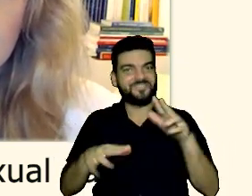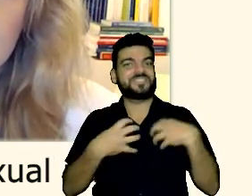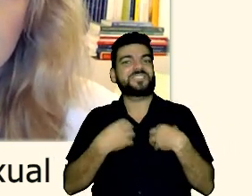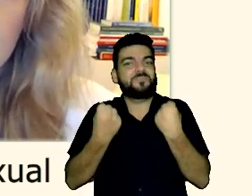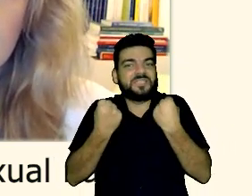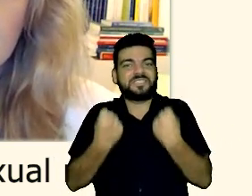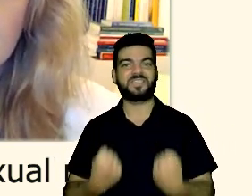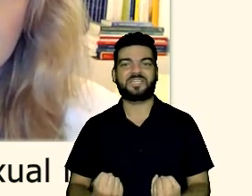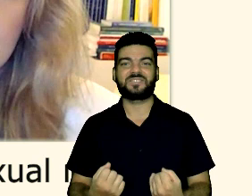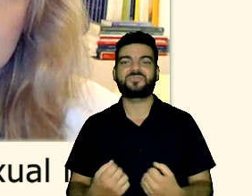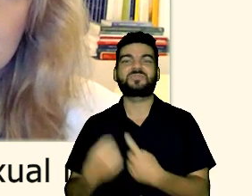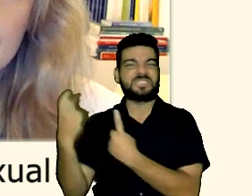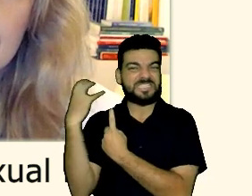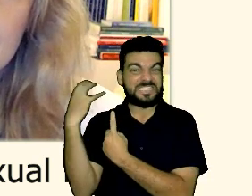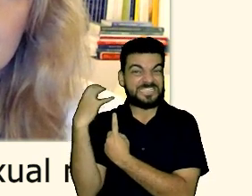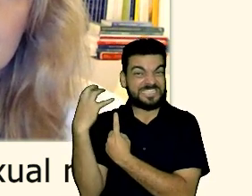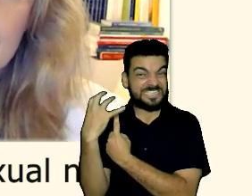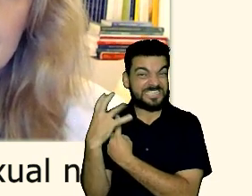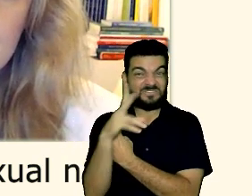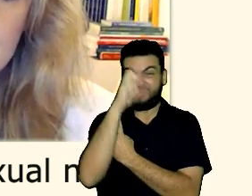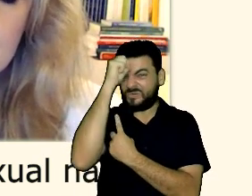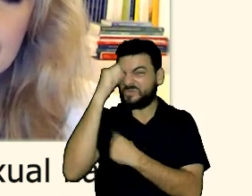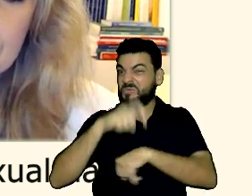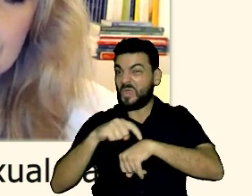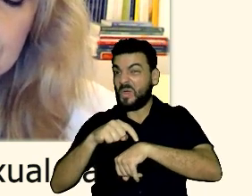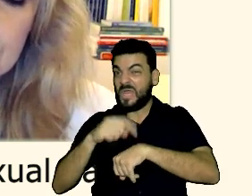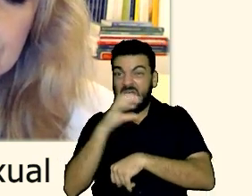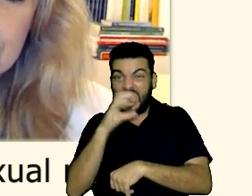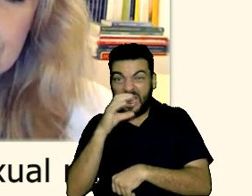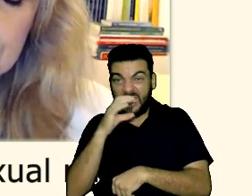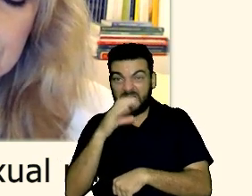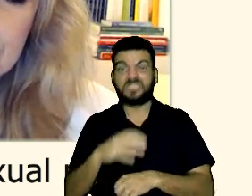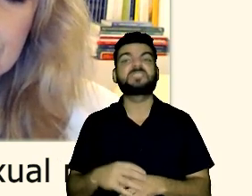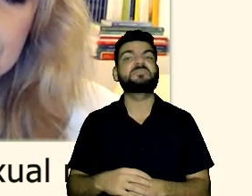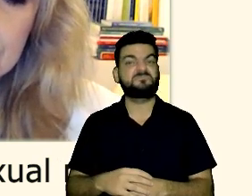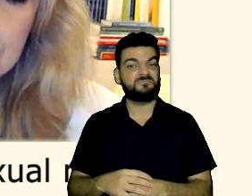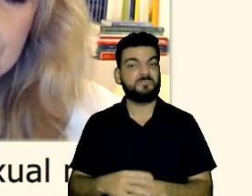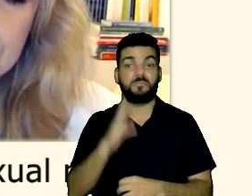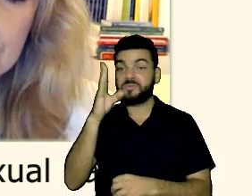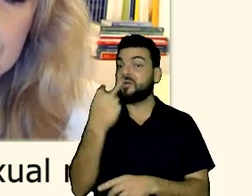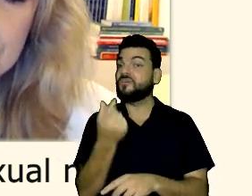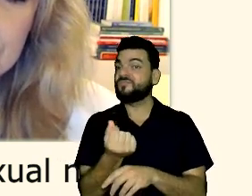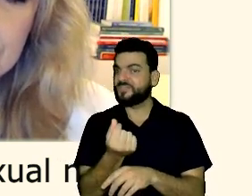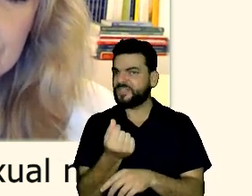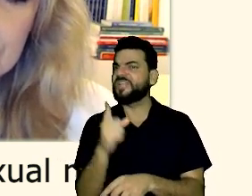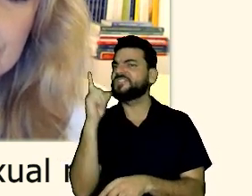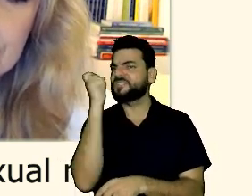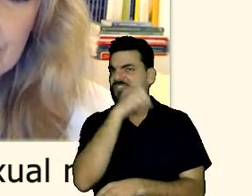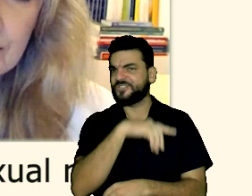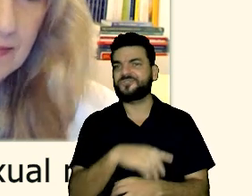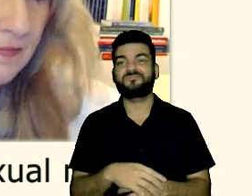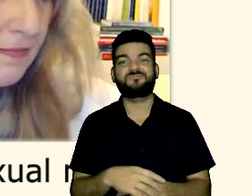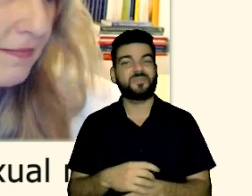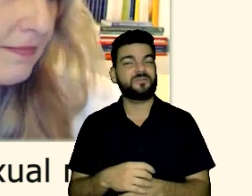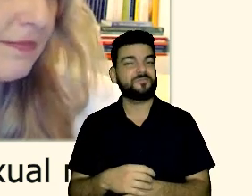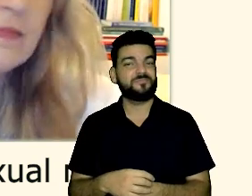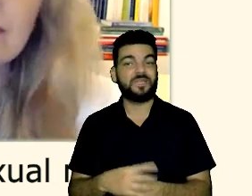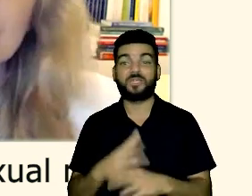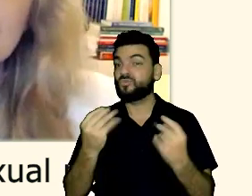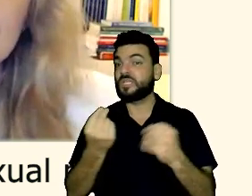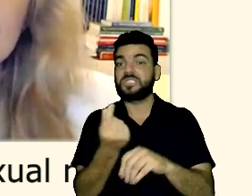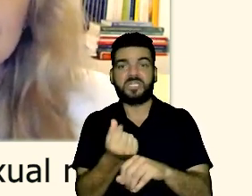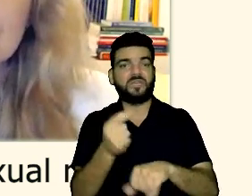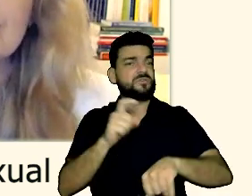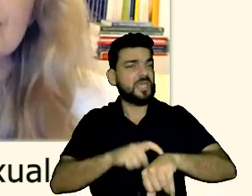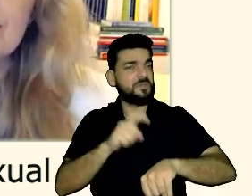isso depende muito, tem muita gente que trabalha sob muita pressão, principalmente quem trabalha na área financeira, é